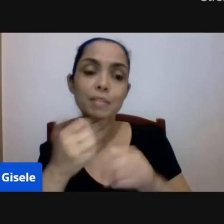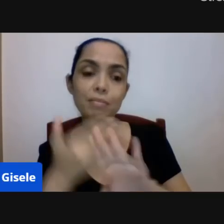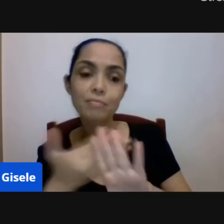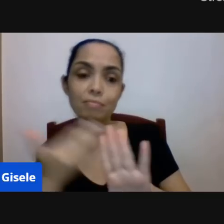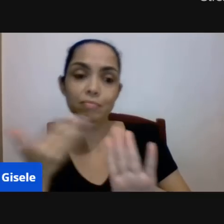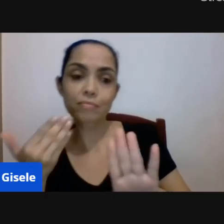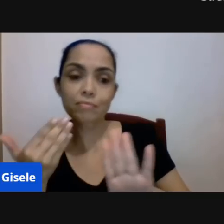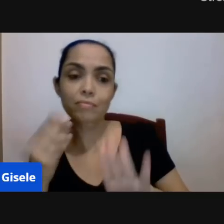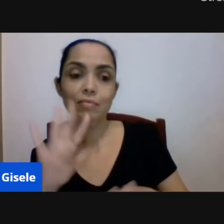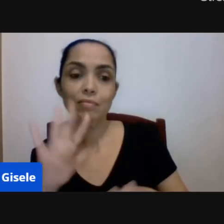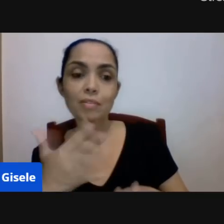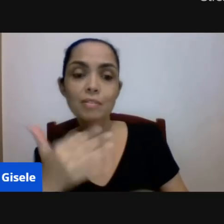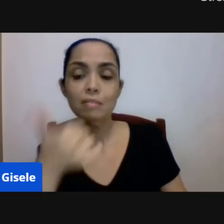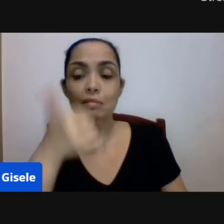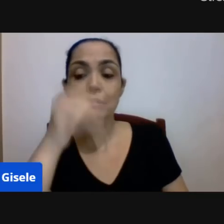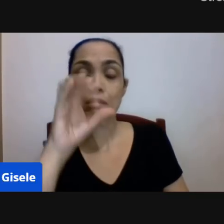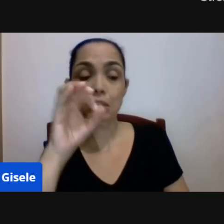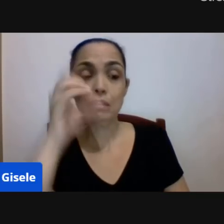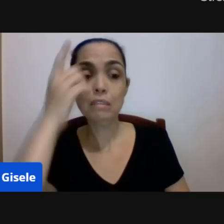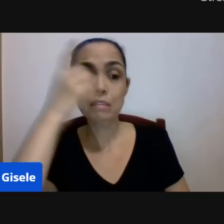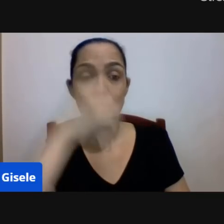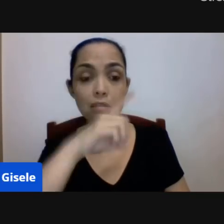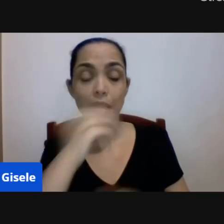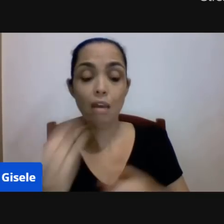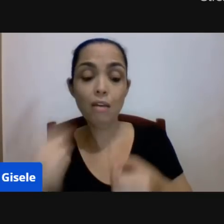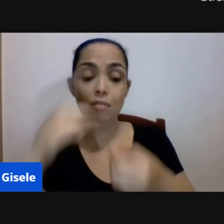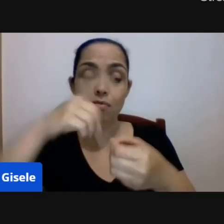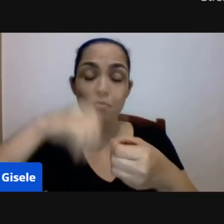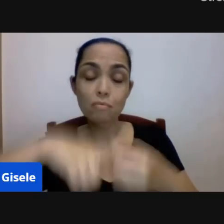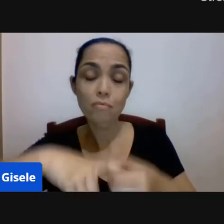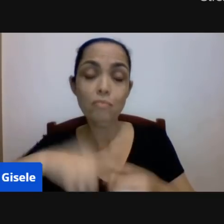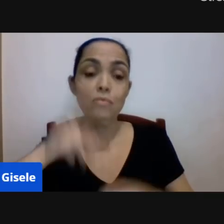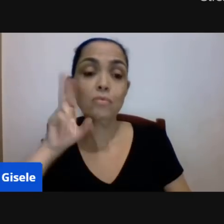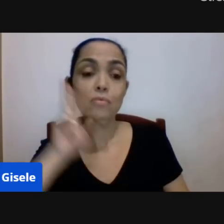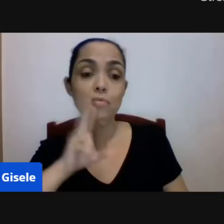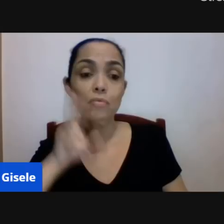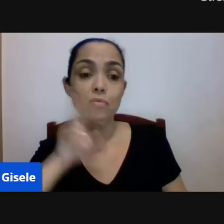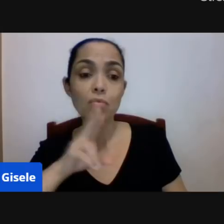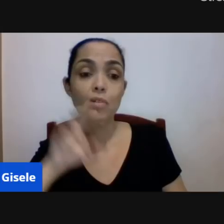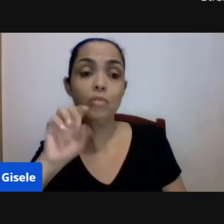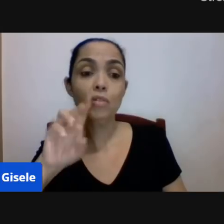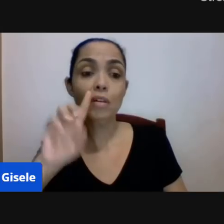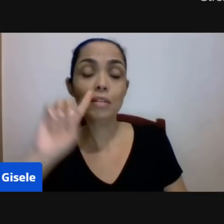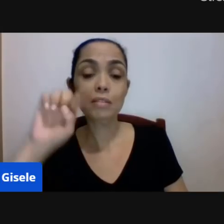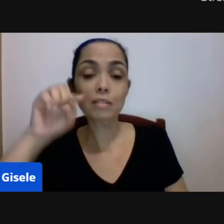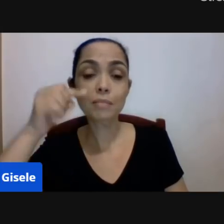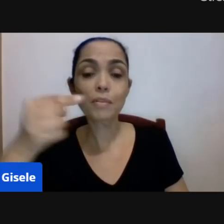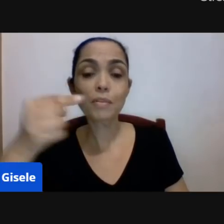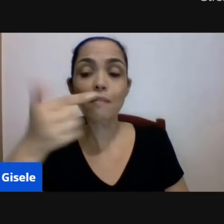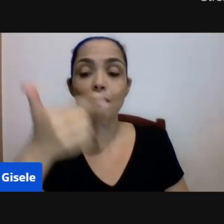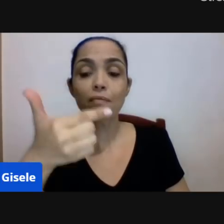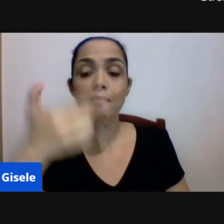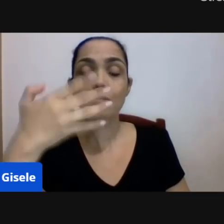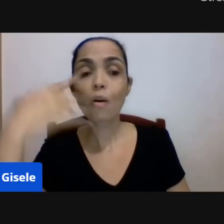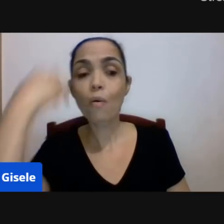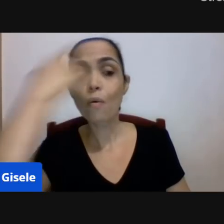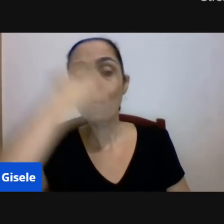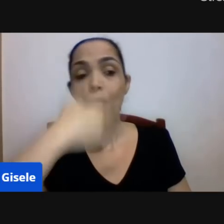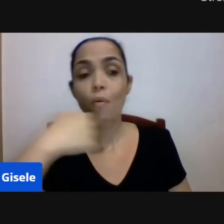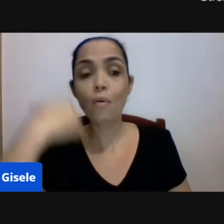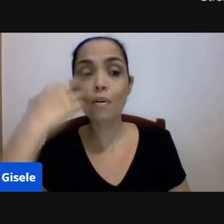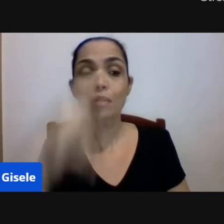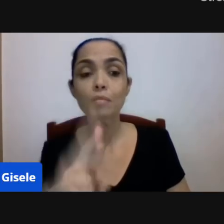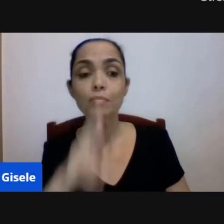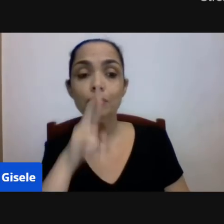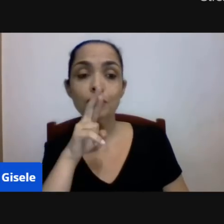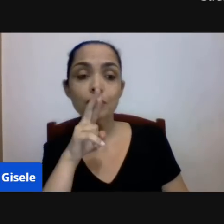dias no mínimo. E para retornar às atividades normais, só após o período de 24 horas, sem nenhum sintoma. Então, não adianta nada ter mais